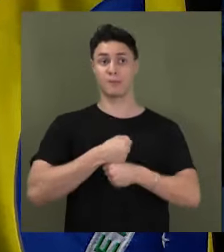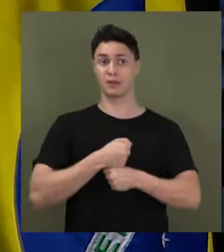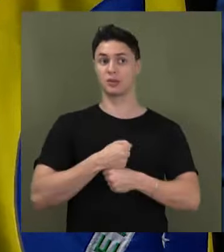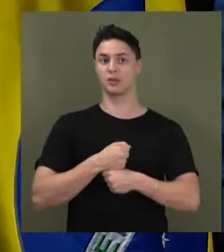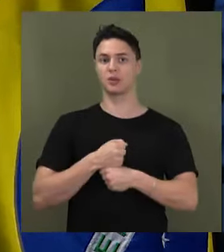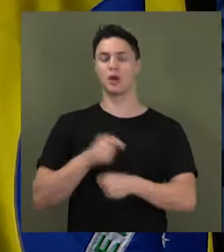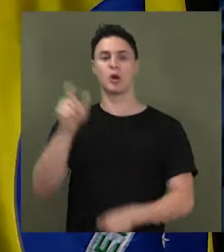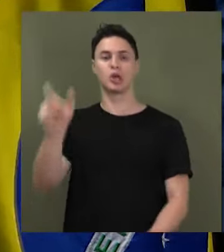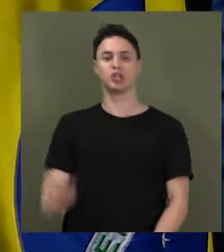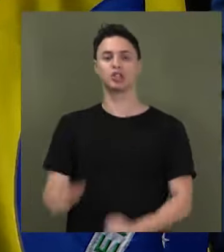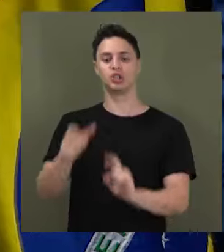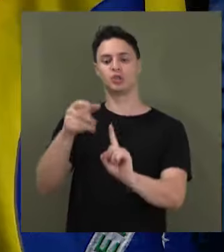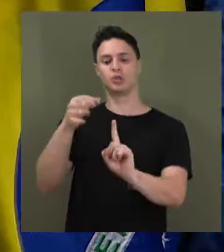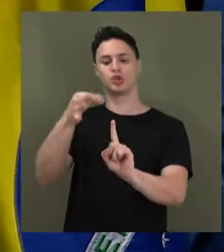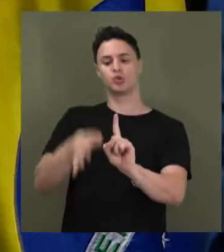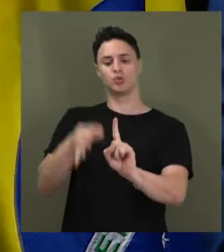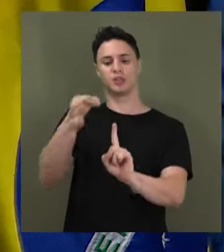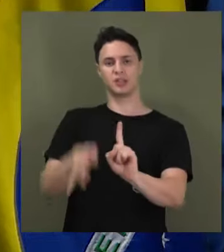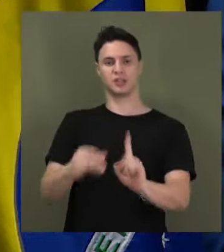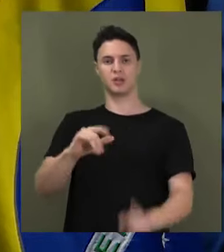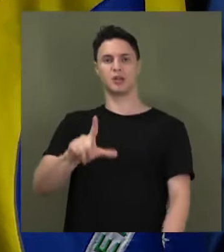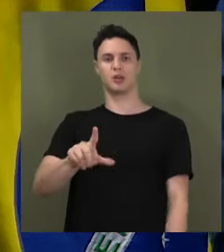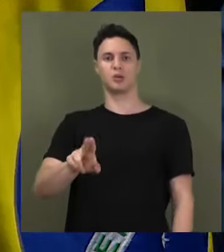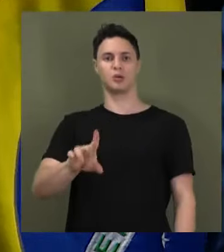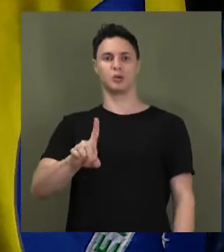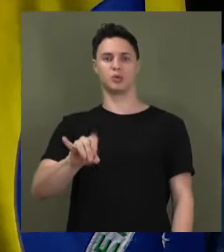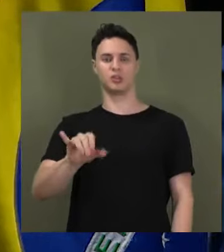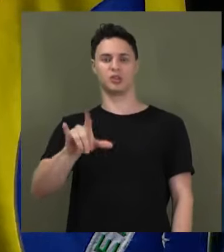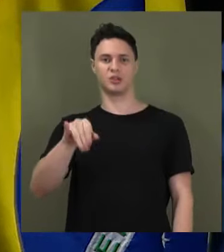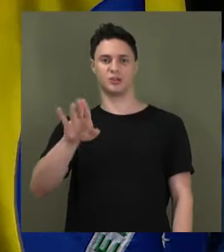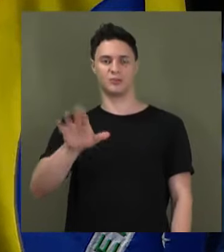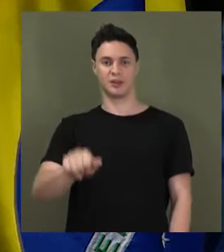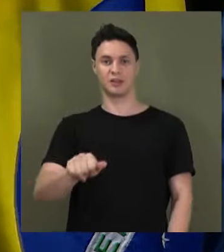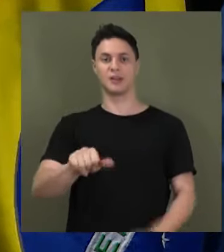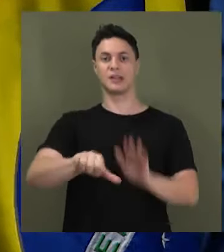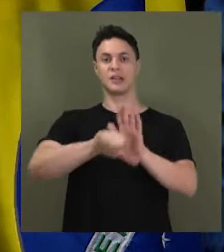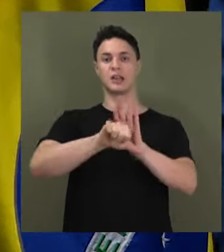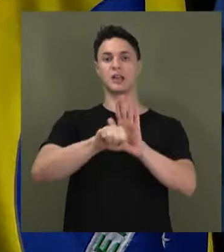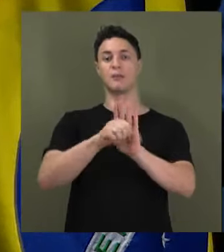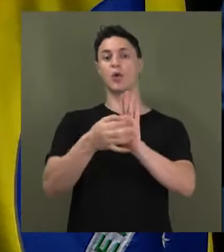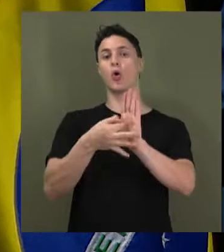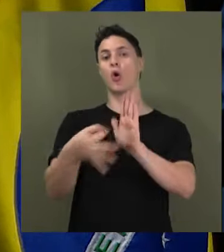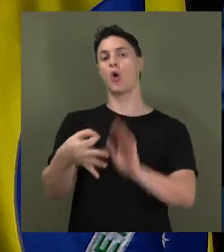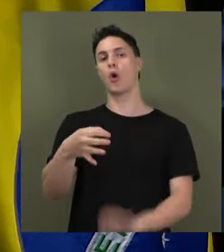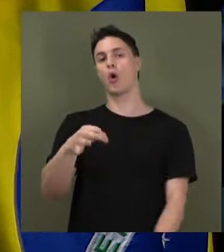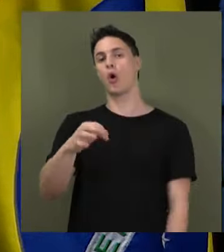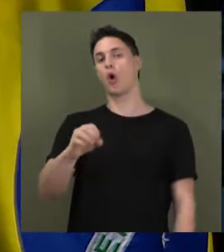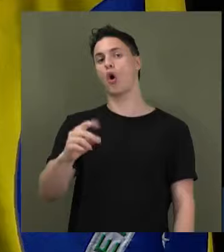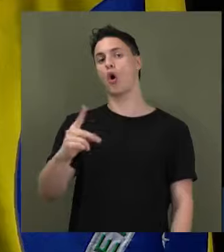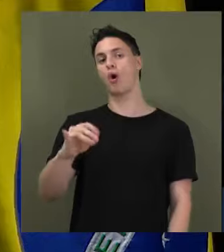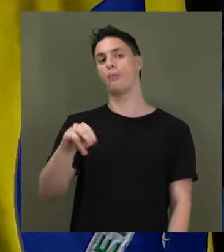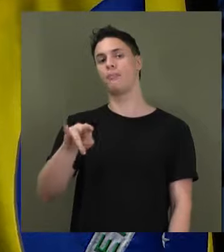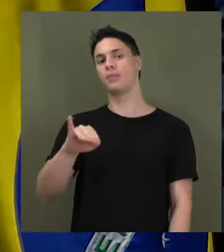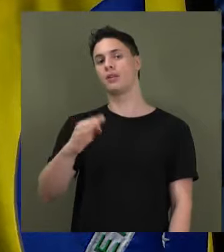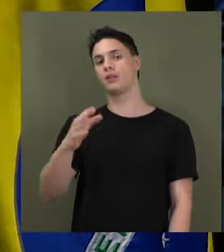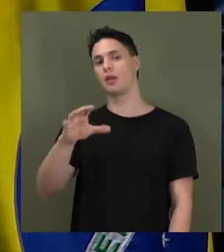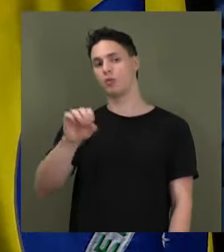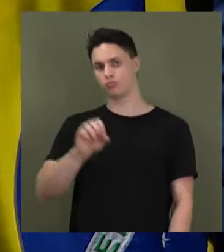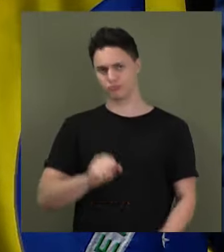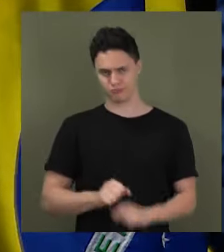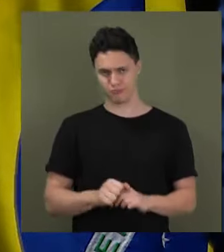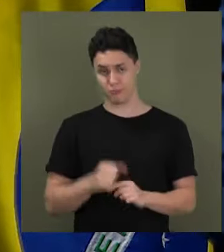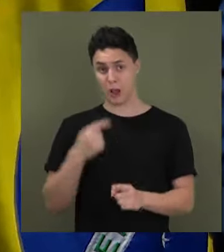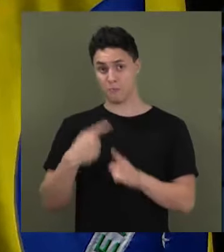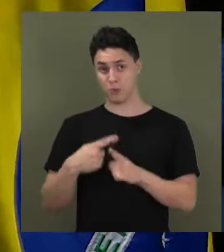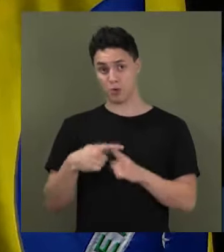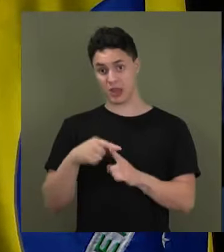jovem juíza Ludmila Lins Grilo pelo crime de opinião. O que incomodou